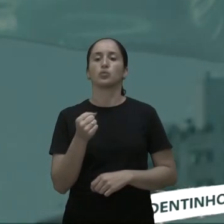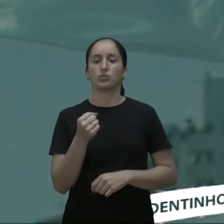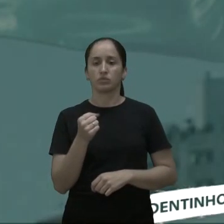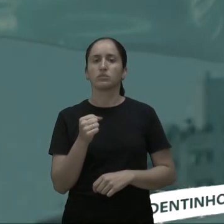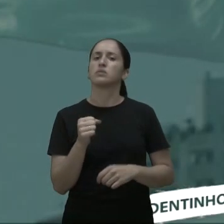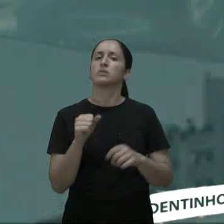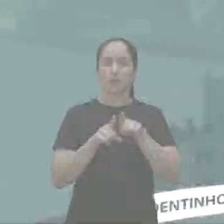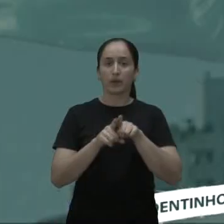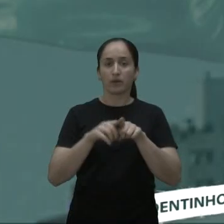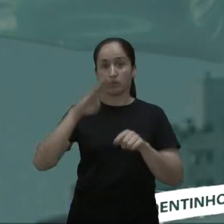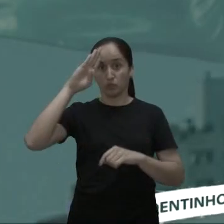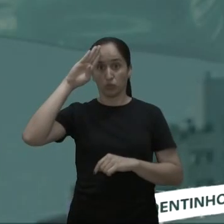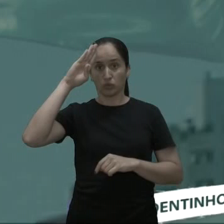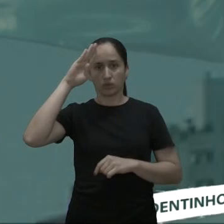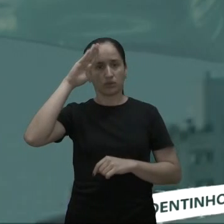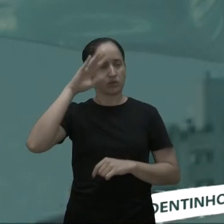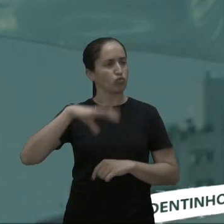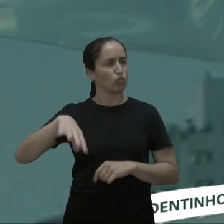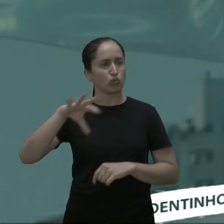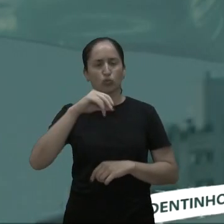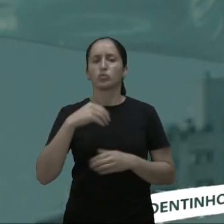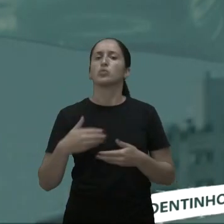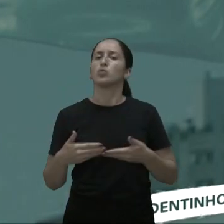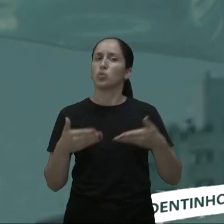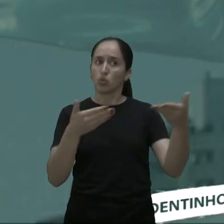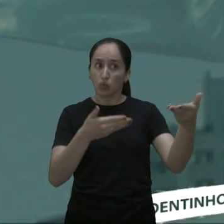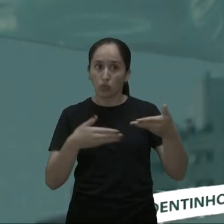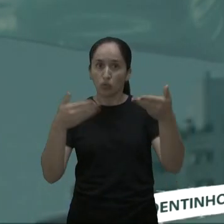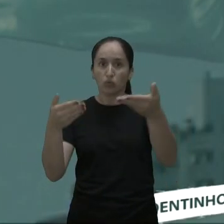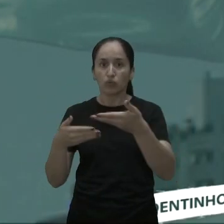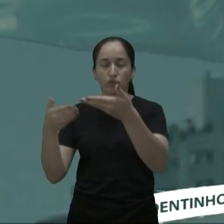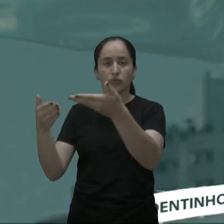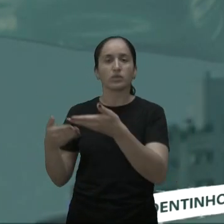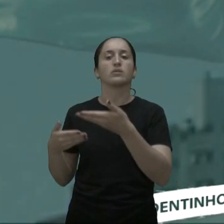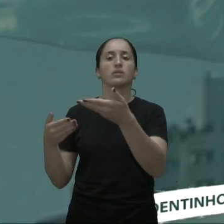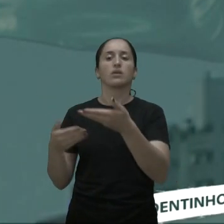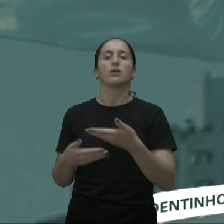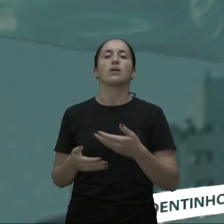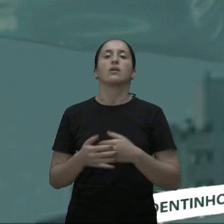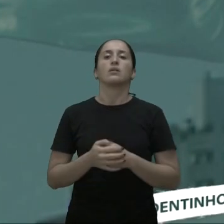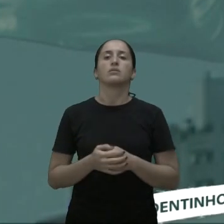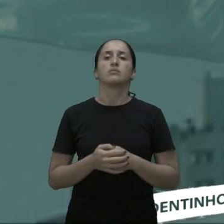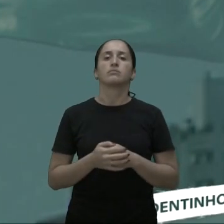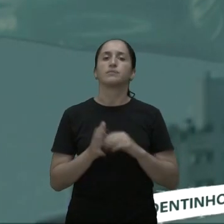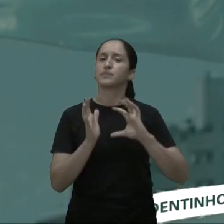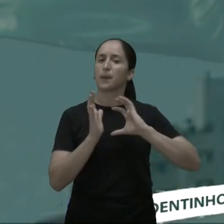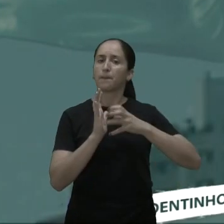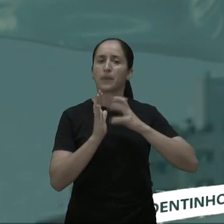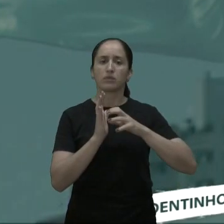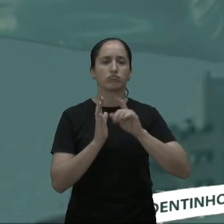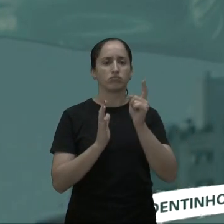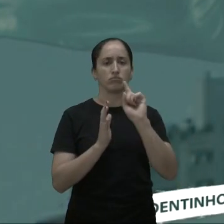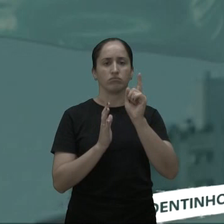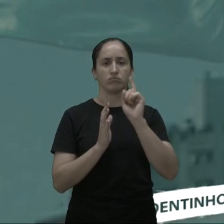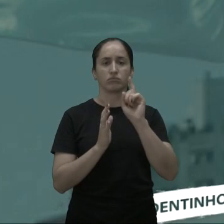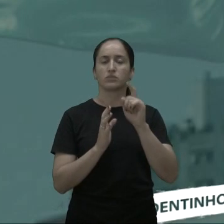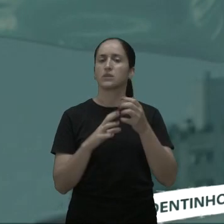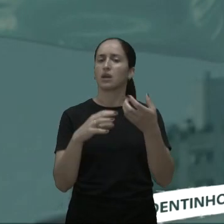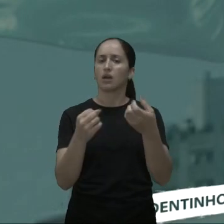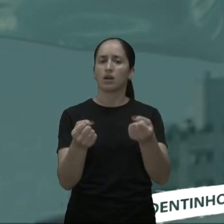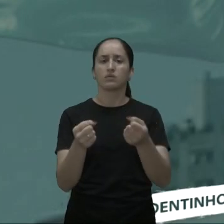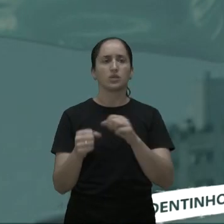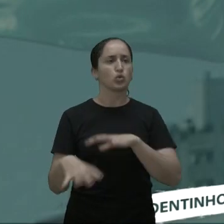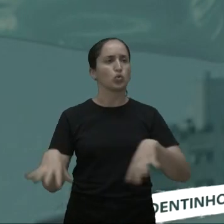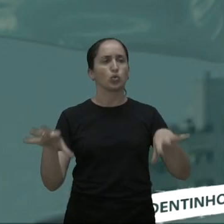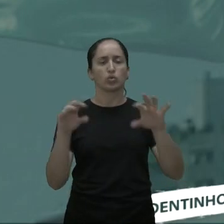levar cartazes, todos se sintam convidados. É antipartidário, então a gente só pede que, por favor, não apareça ninguém com camisa de